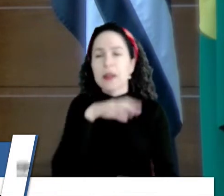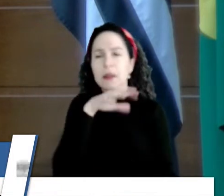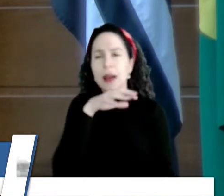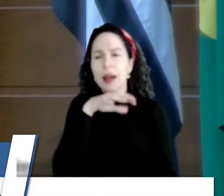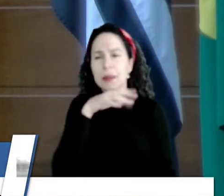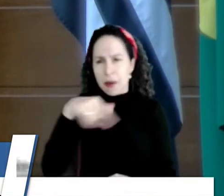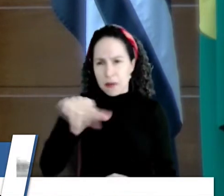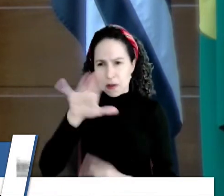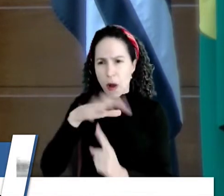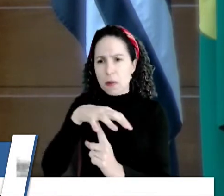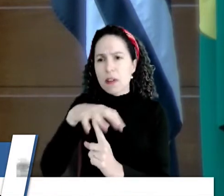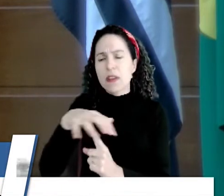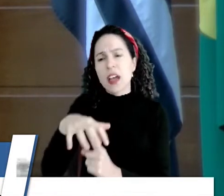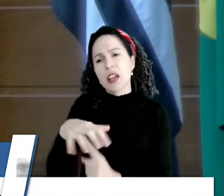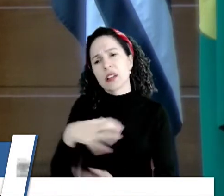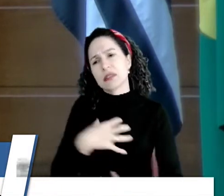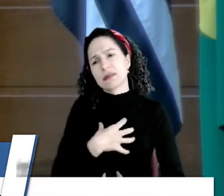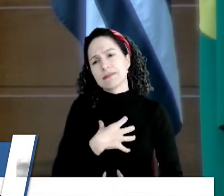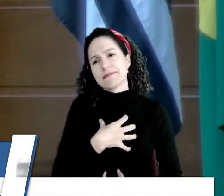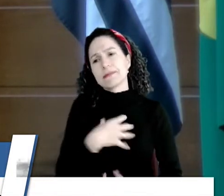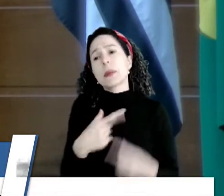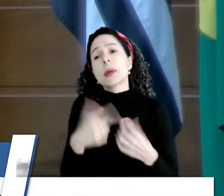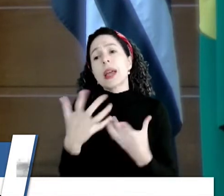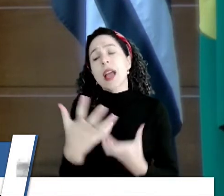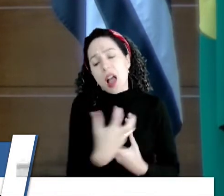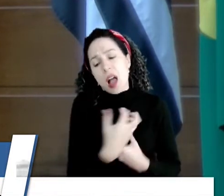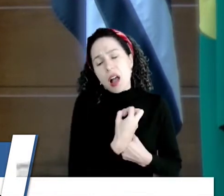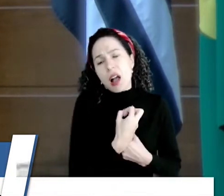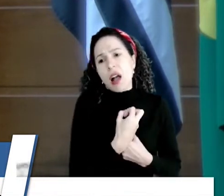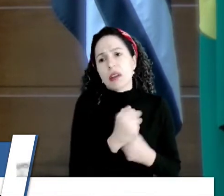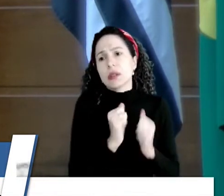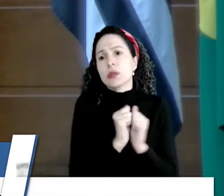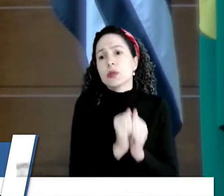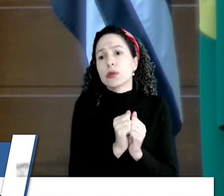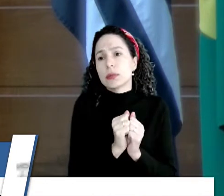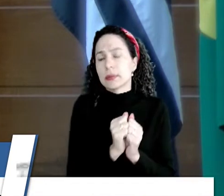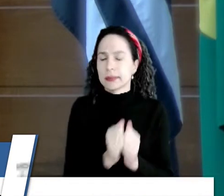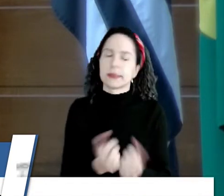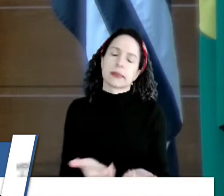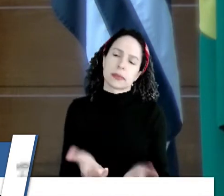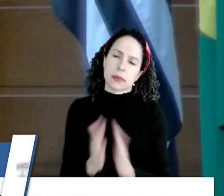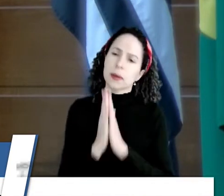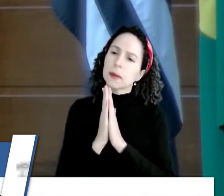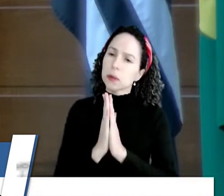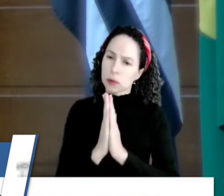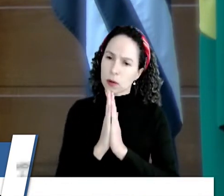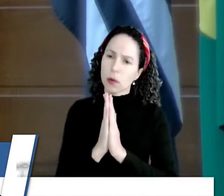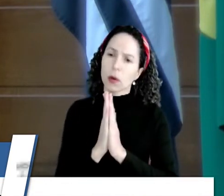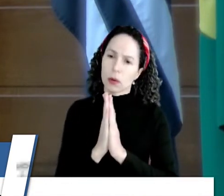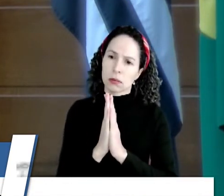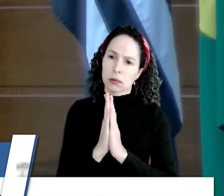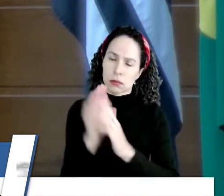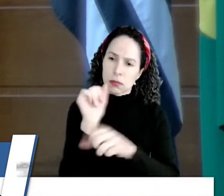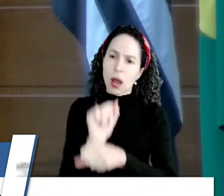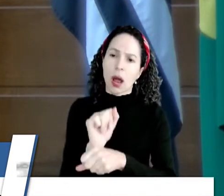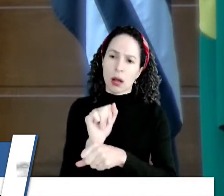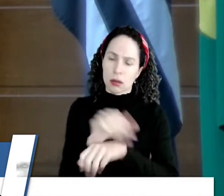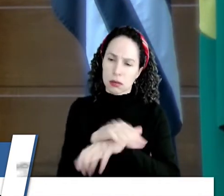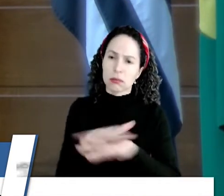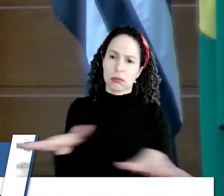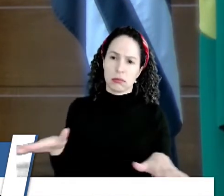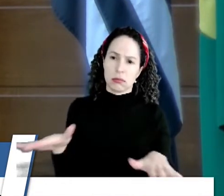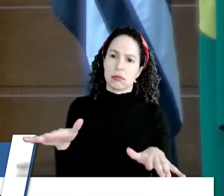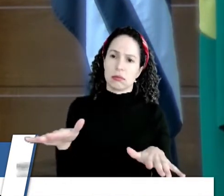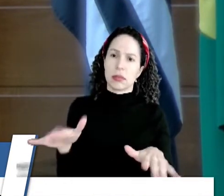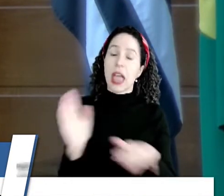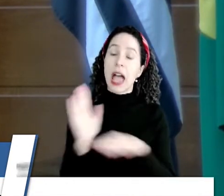lá. Então, por favor, gente, vamos parar com isso, sabe? Vamos ajudar mais. E pegar um animal